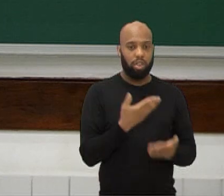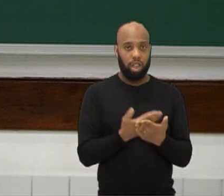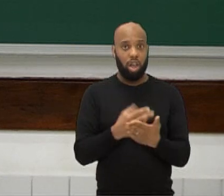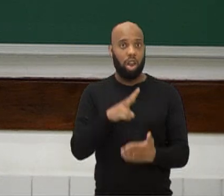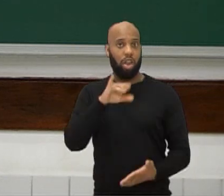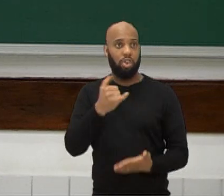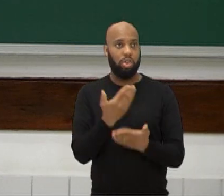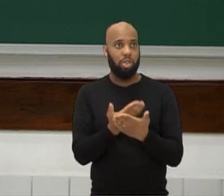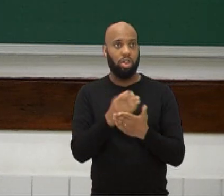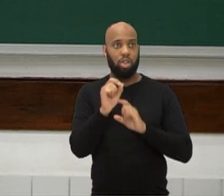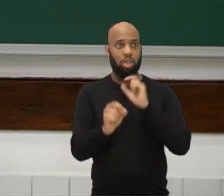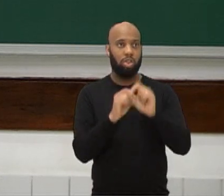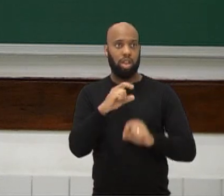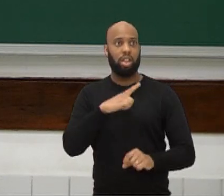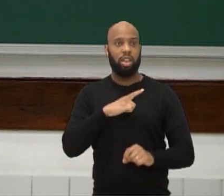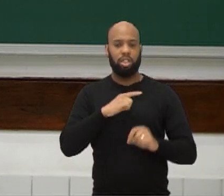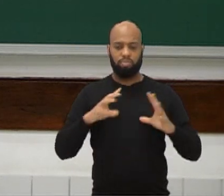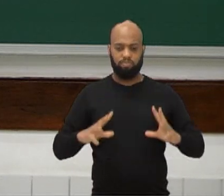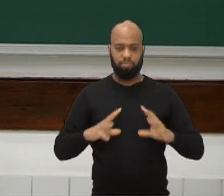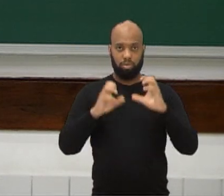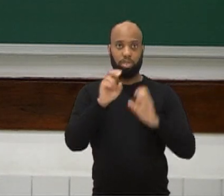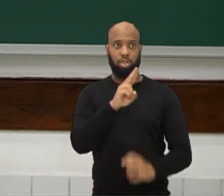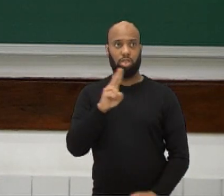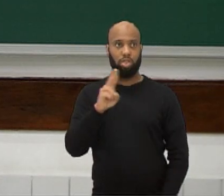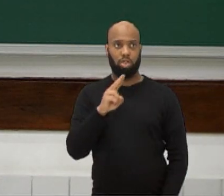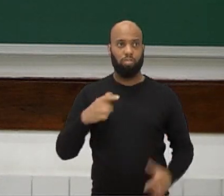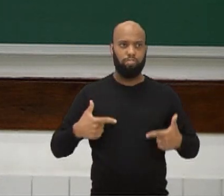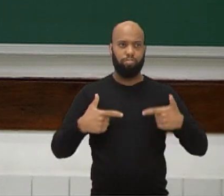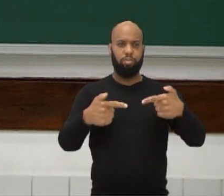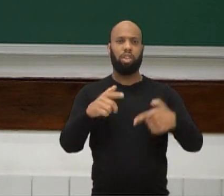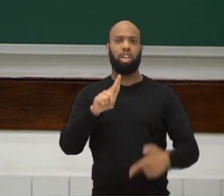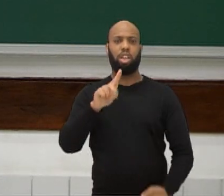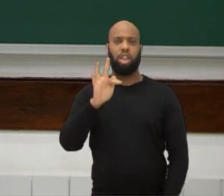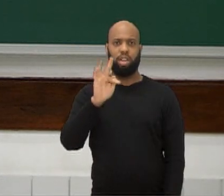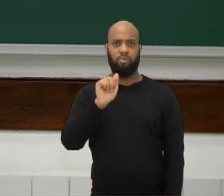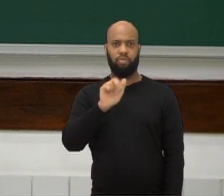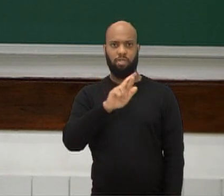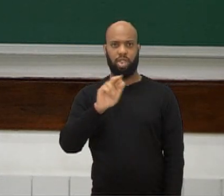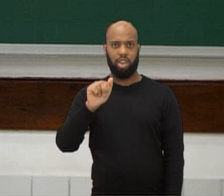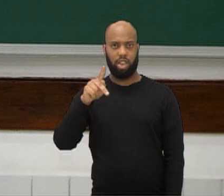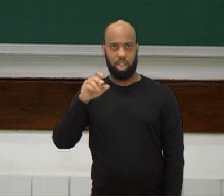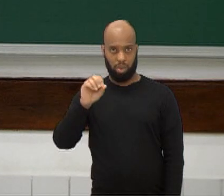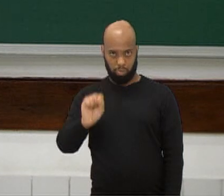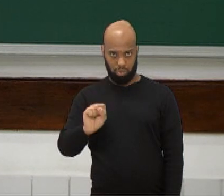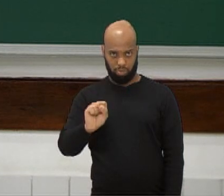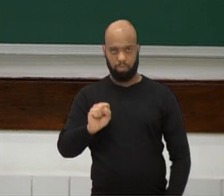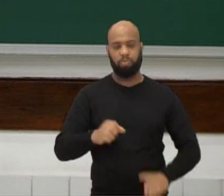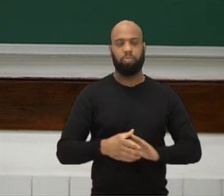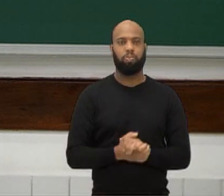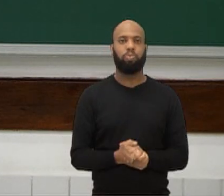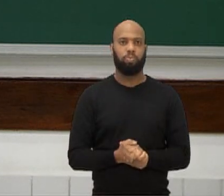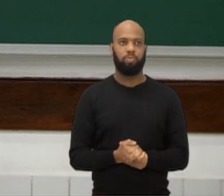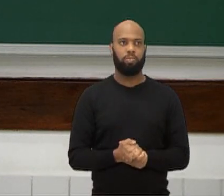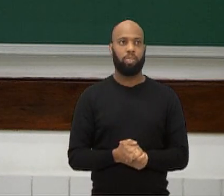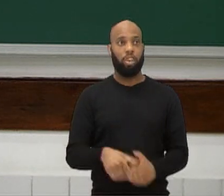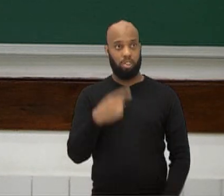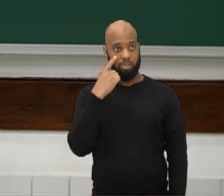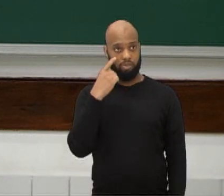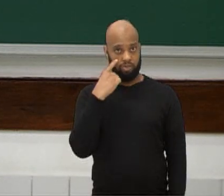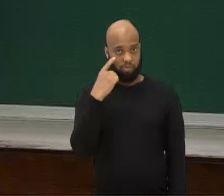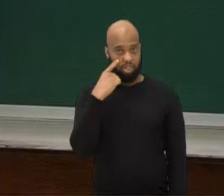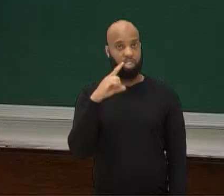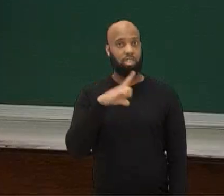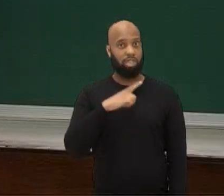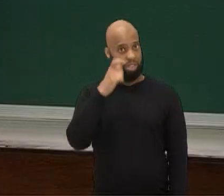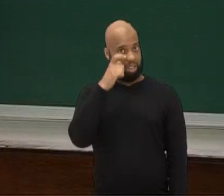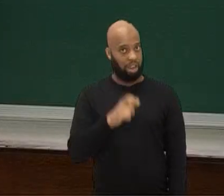vamos falar do conflito chamado Guerra dos Farrapos ou Revolução Farroupilha. E olha que